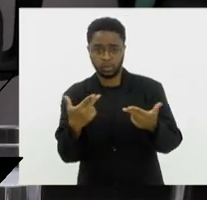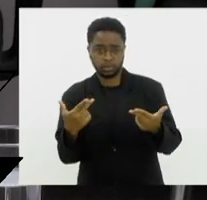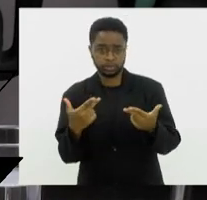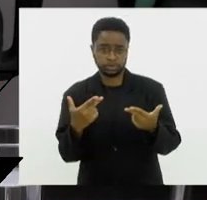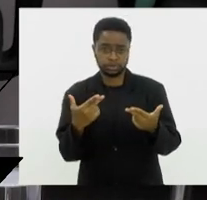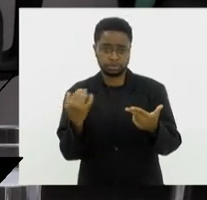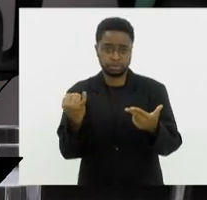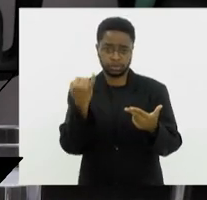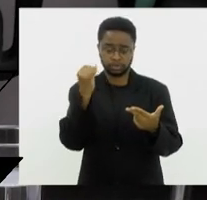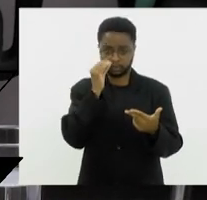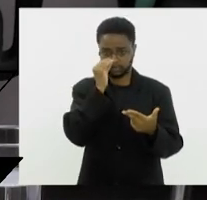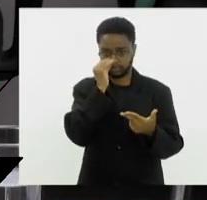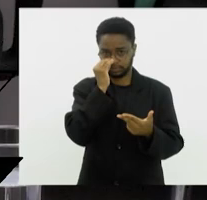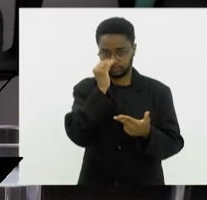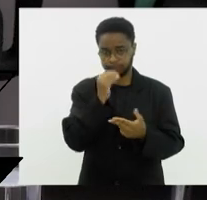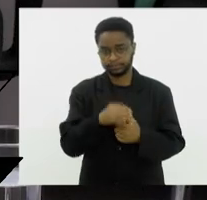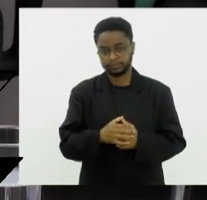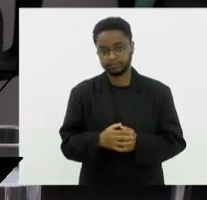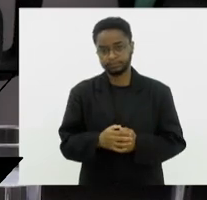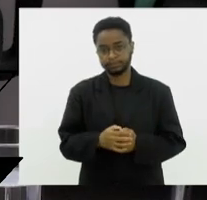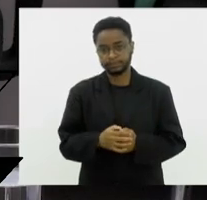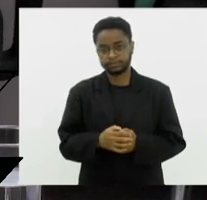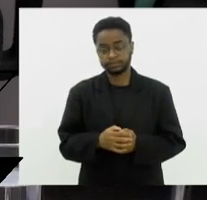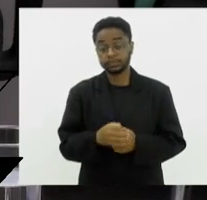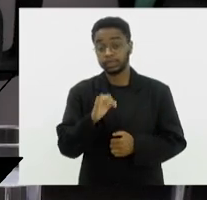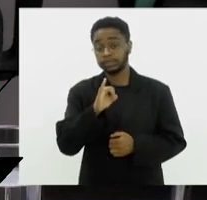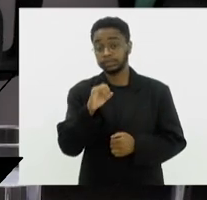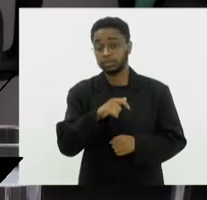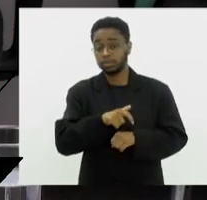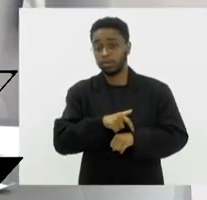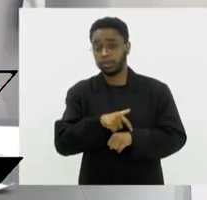substancial. Deputado Luiz Paulo, se Vossa Excelência puder, na discussão,